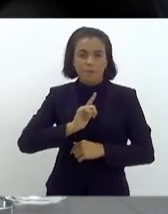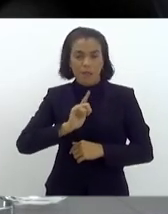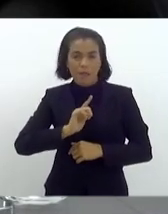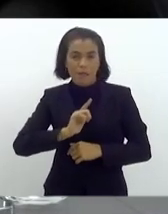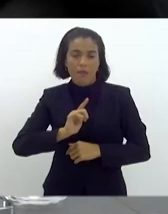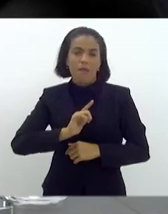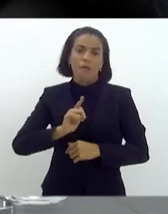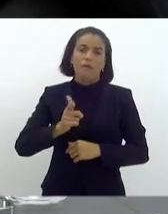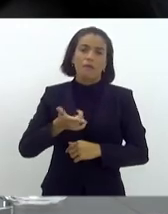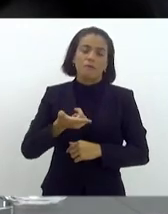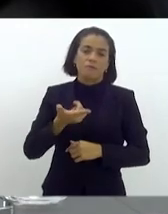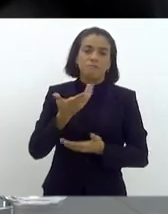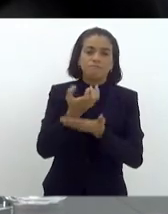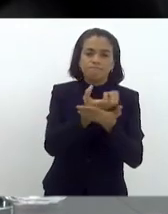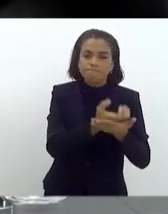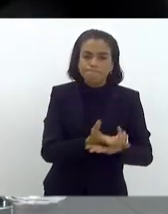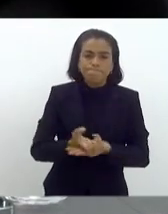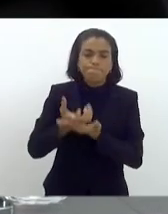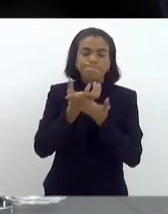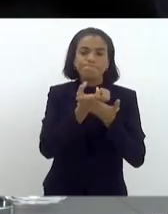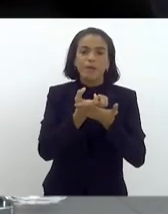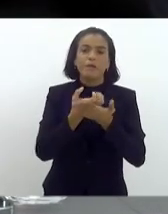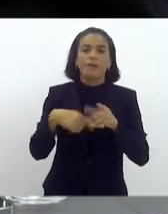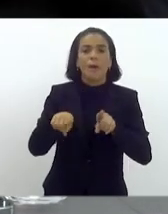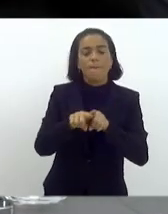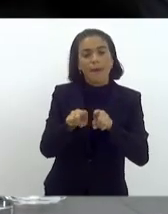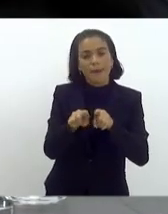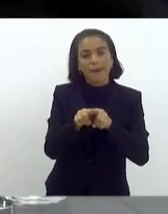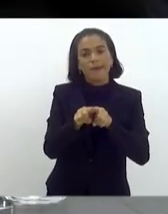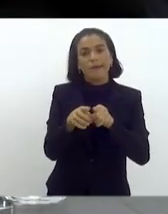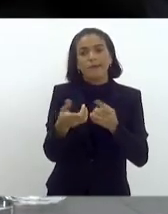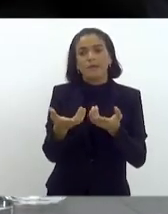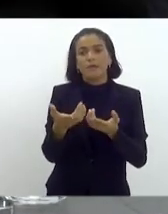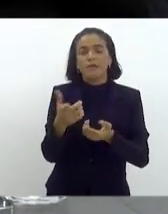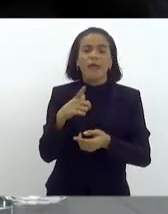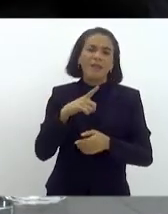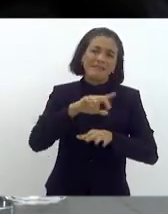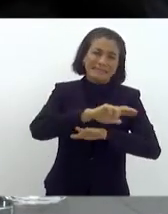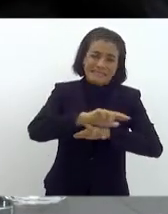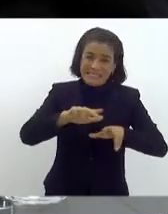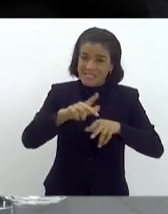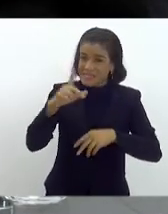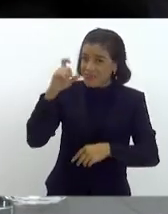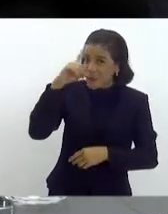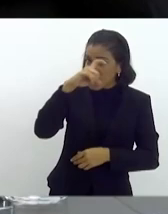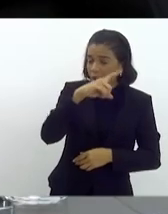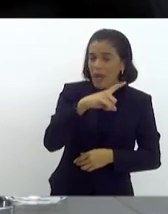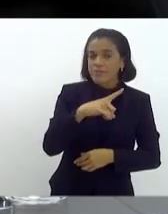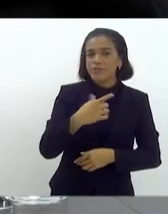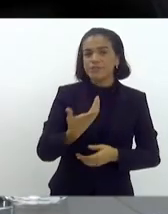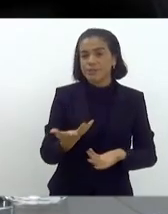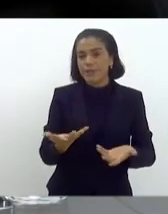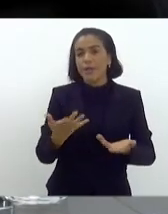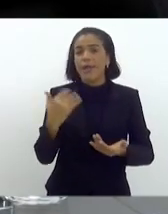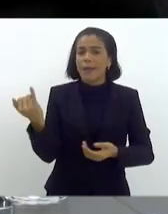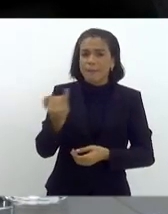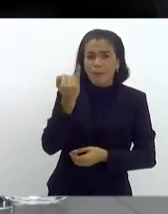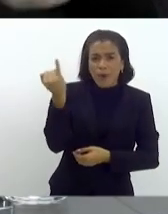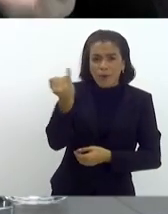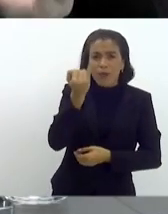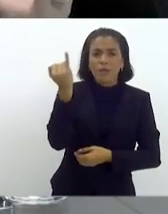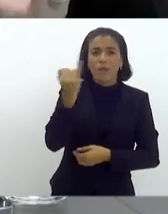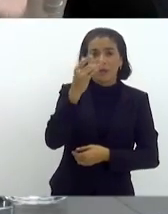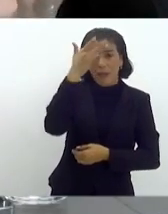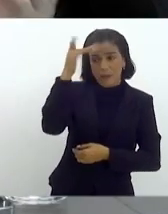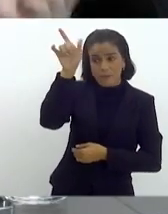quebra de sigilo de dados hoje em dia uma quebra de sigilo de dados ela tem toda uma complexidade né e é importante que o